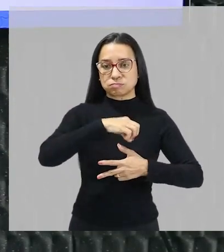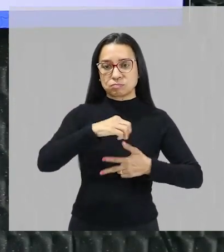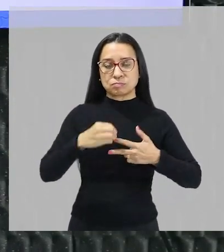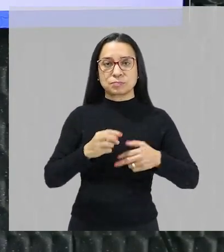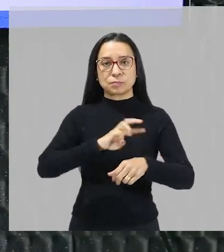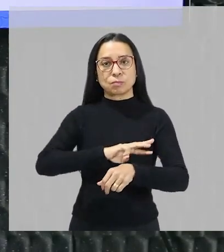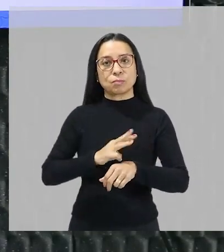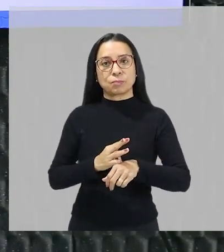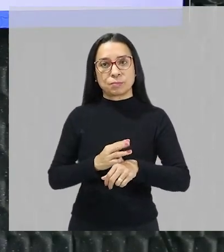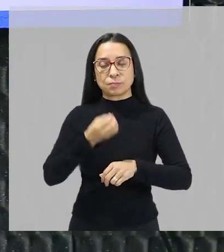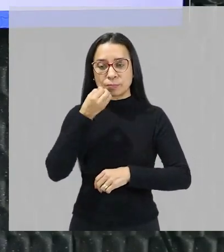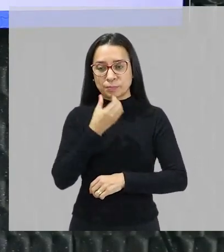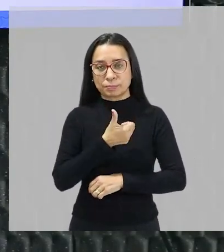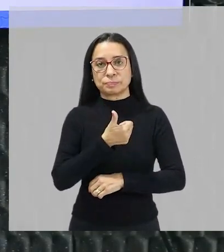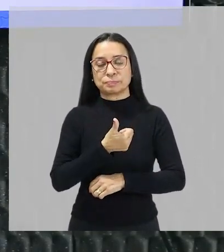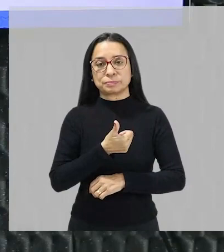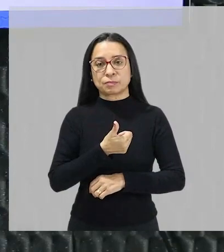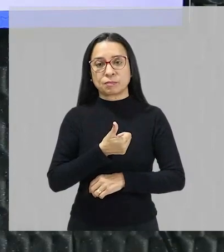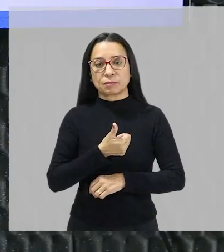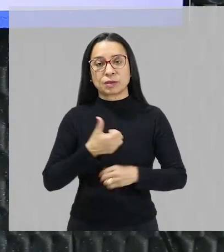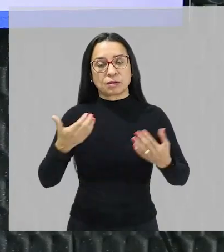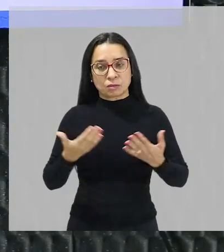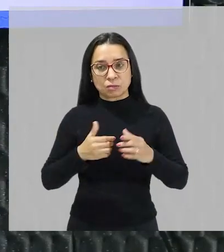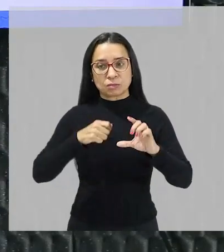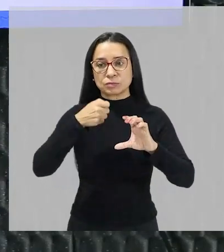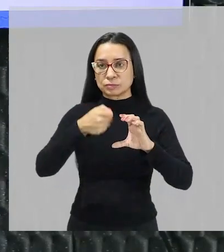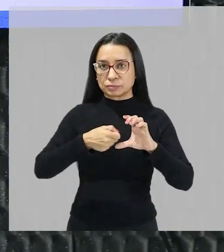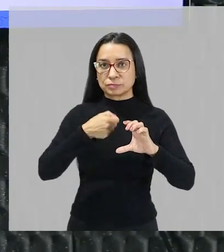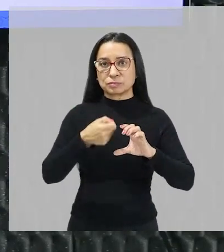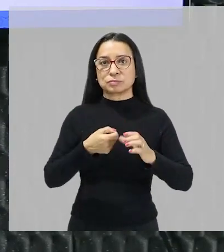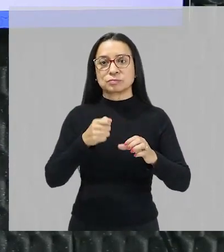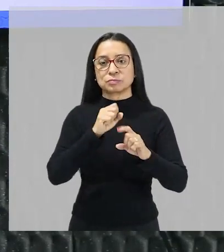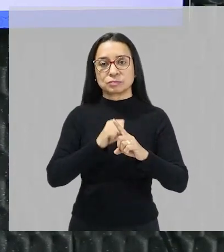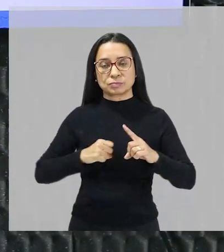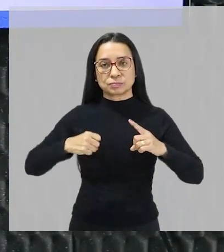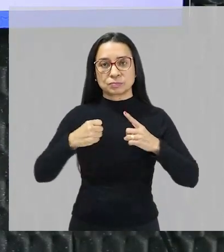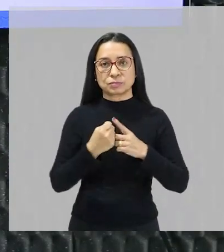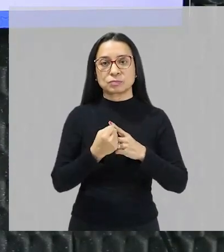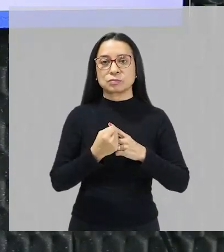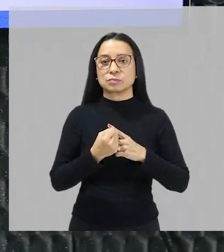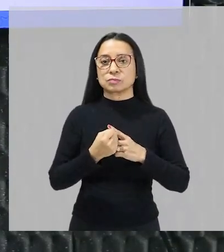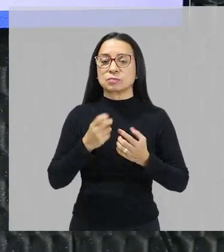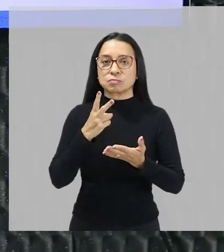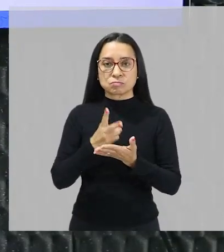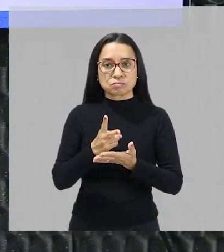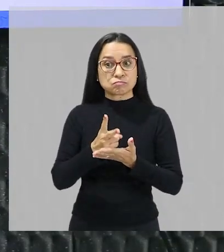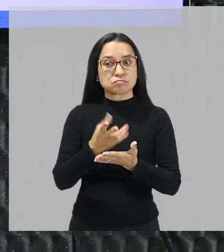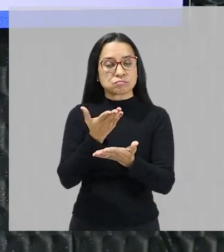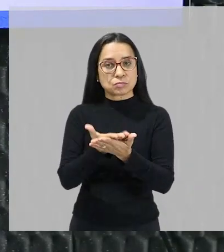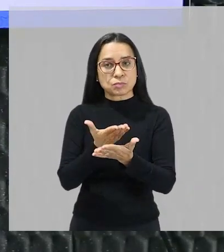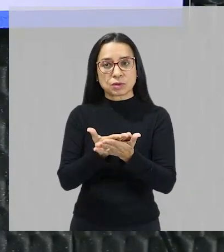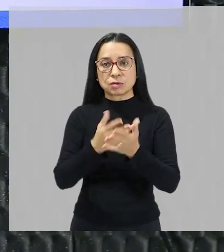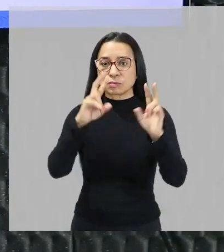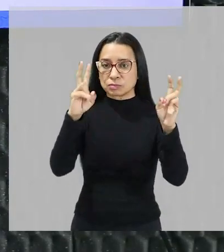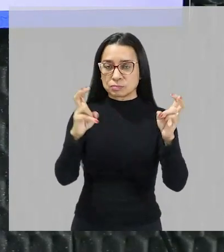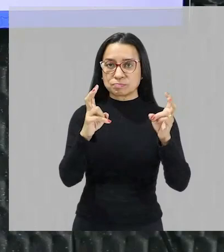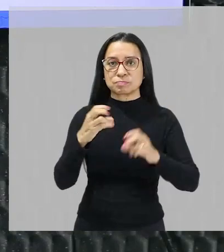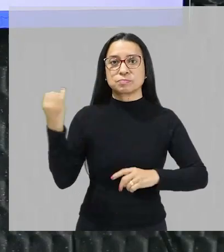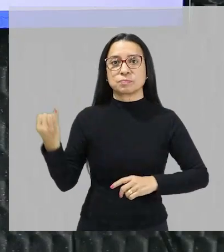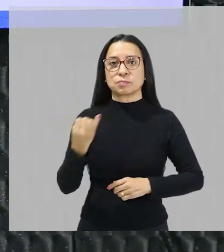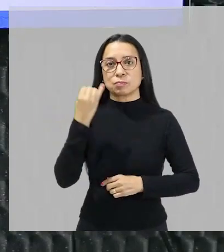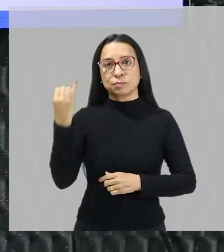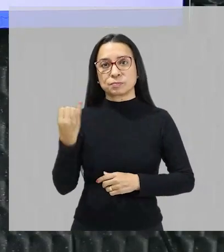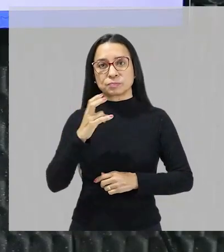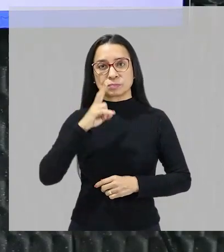UEMA, beleza? E hoje, nessa videoaula de Sociologia, eu vou trazer a continuidade de um tema que é muito importante